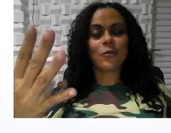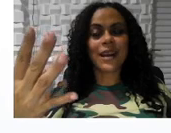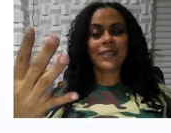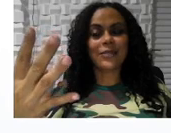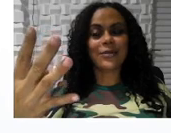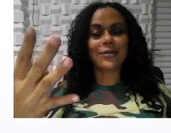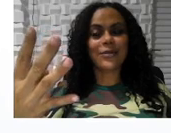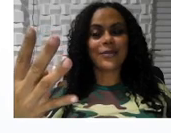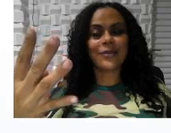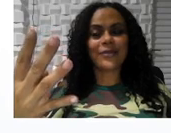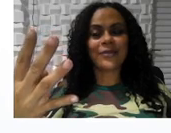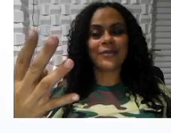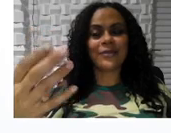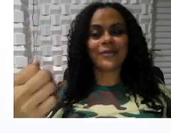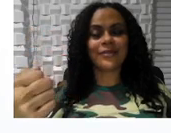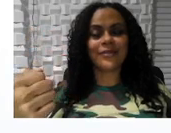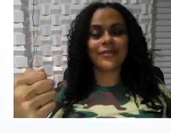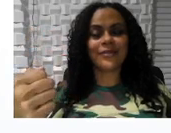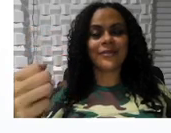4,